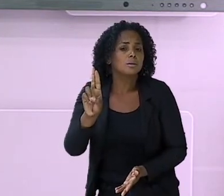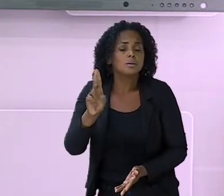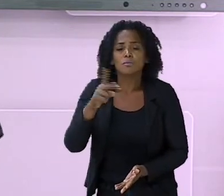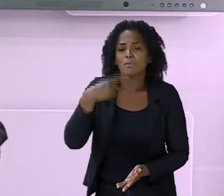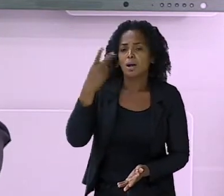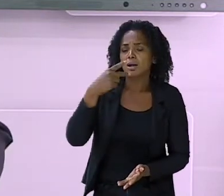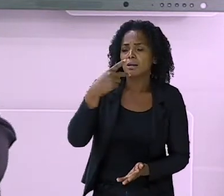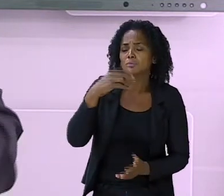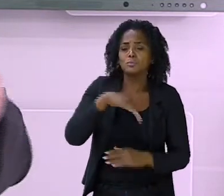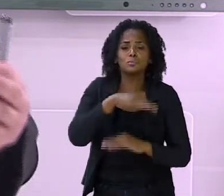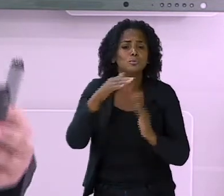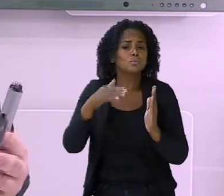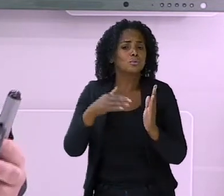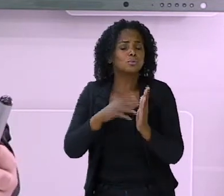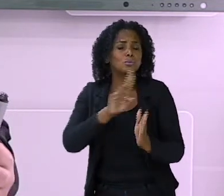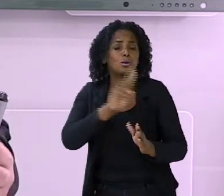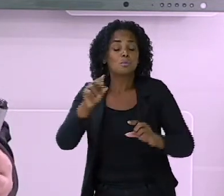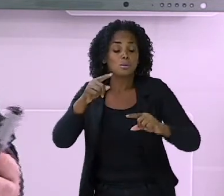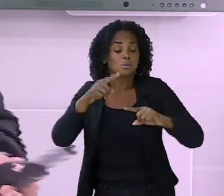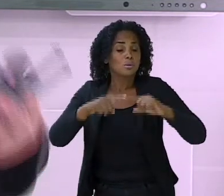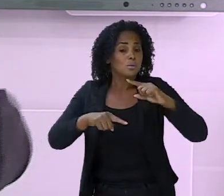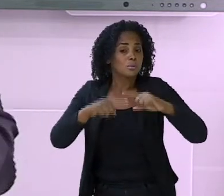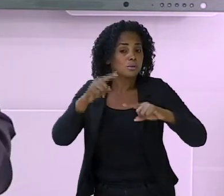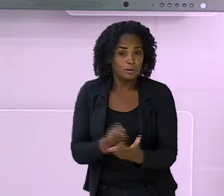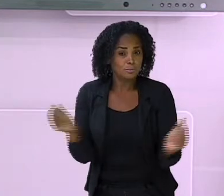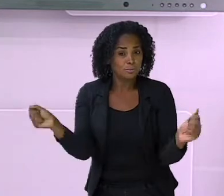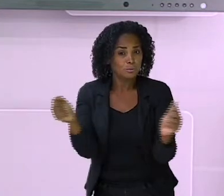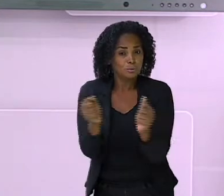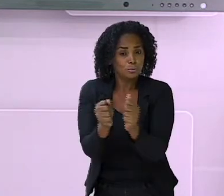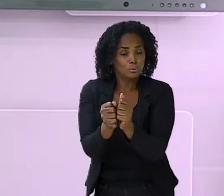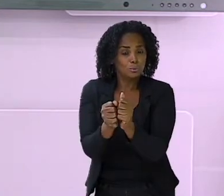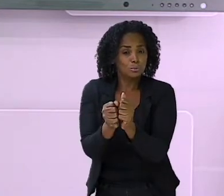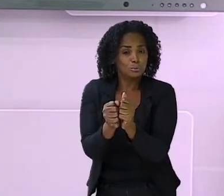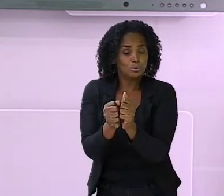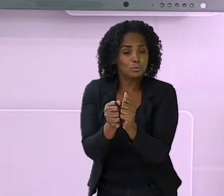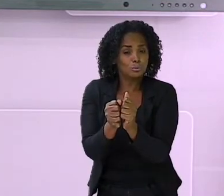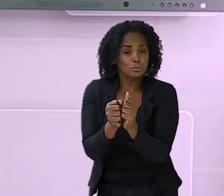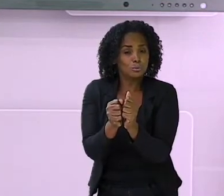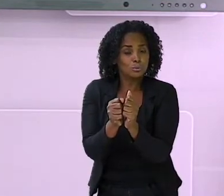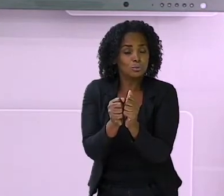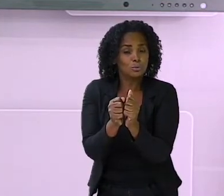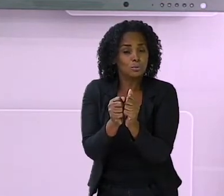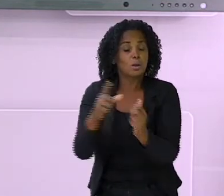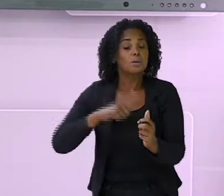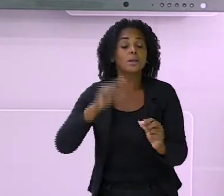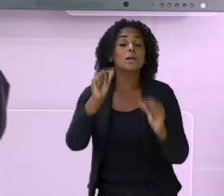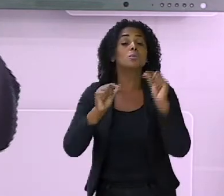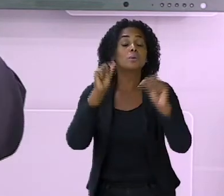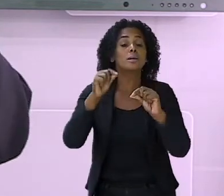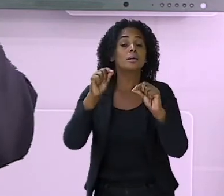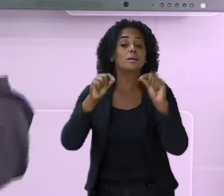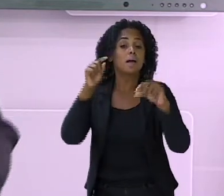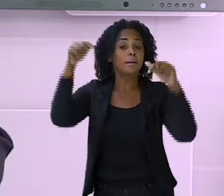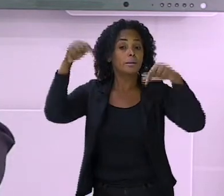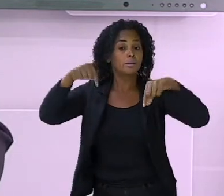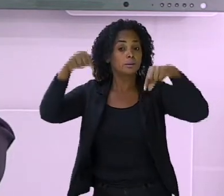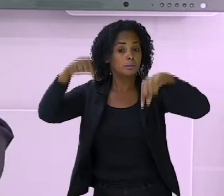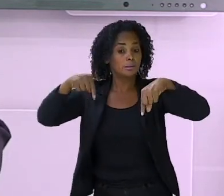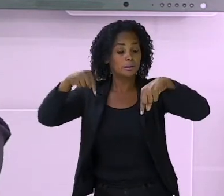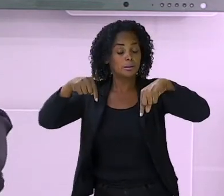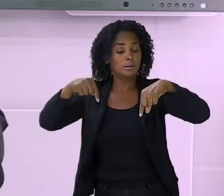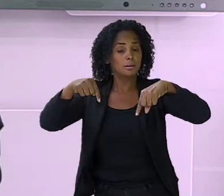nós chamamos de substantivos. Agora, trazendo o substantivo para